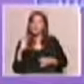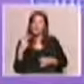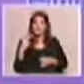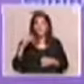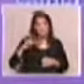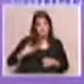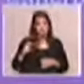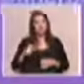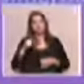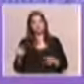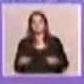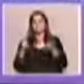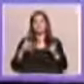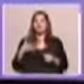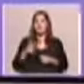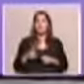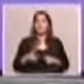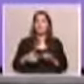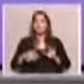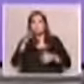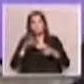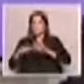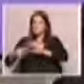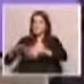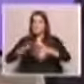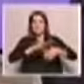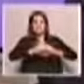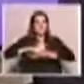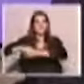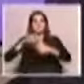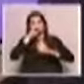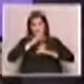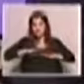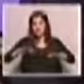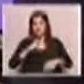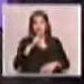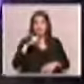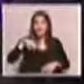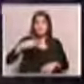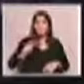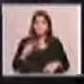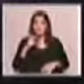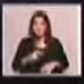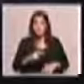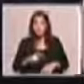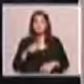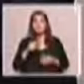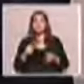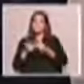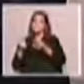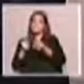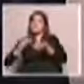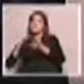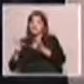iniciativa. Amanhã, um grande laço humano no Jardim da Alameda Dom Afonso Henriques, do lado do técnico. Portanto, fica